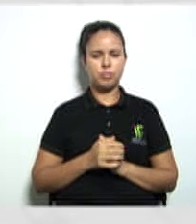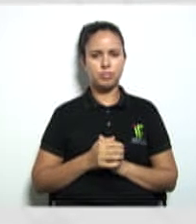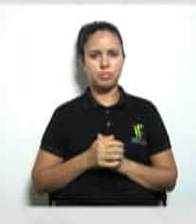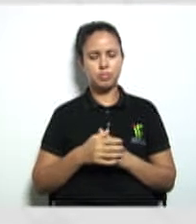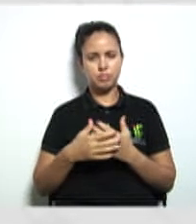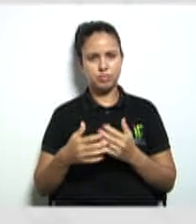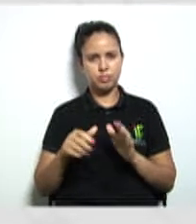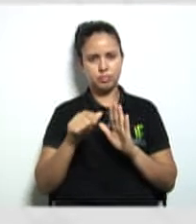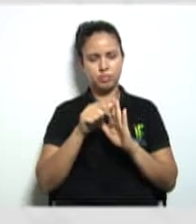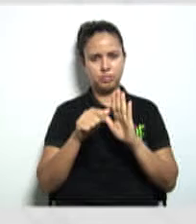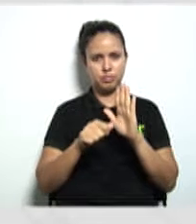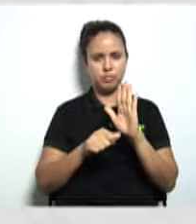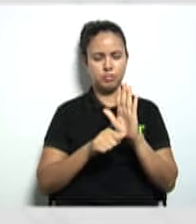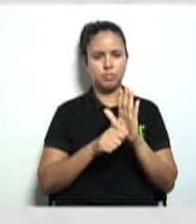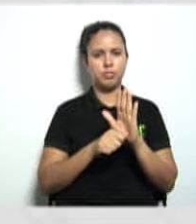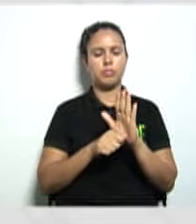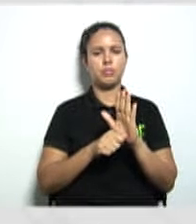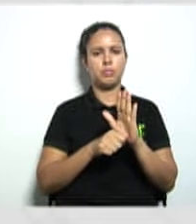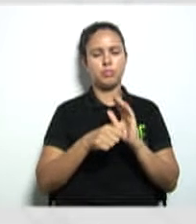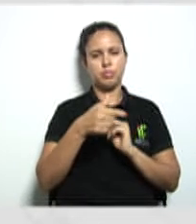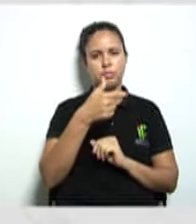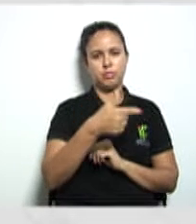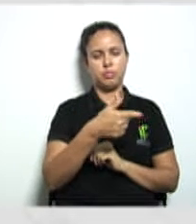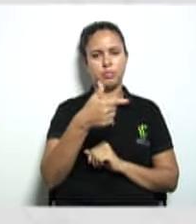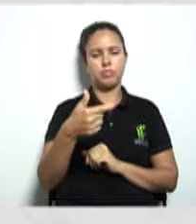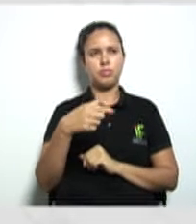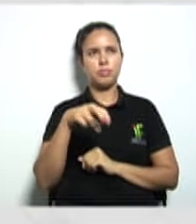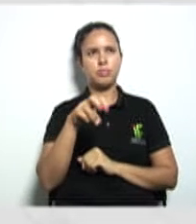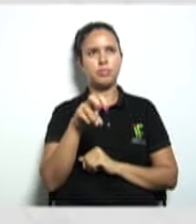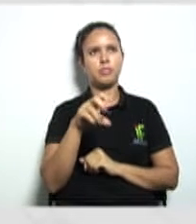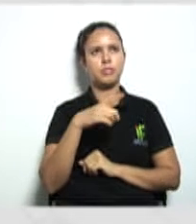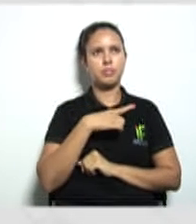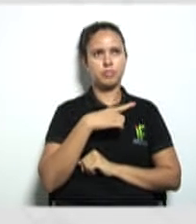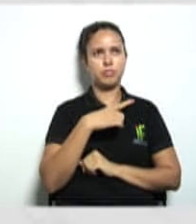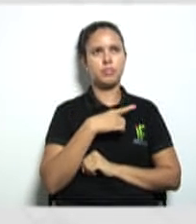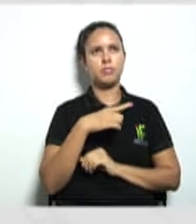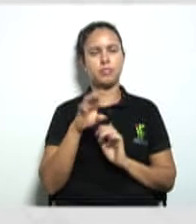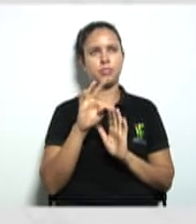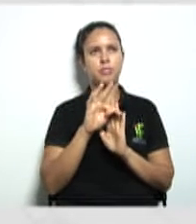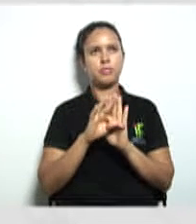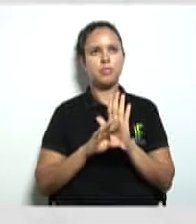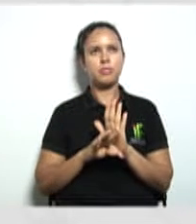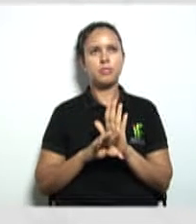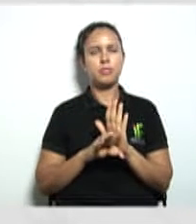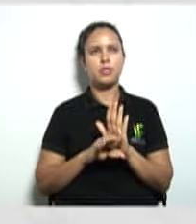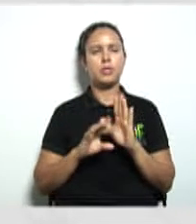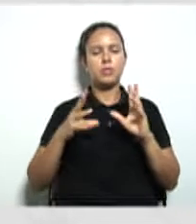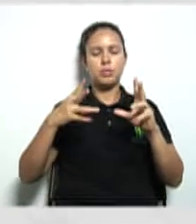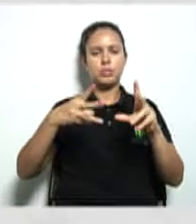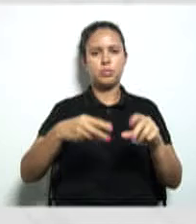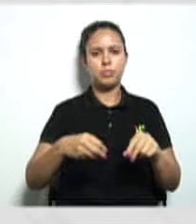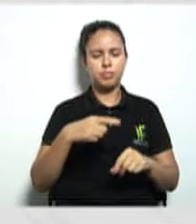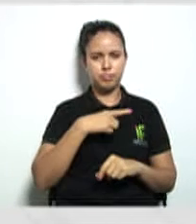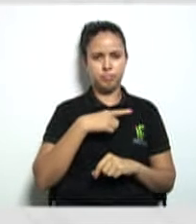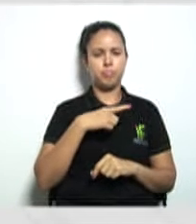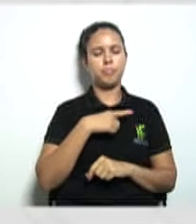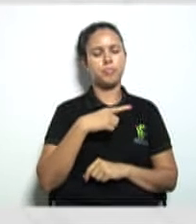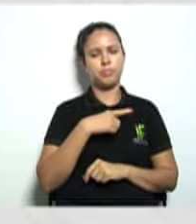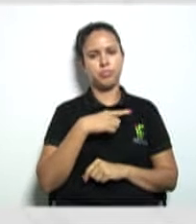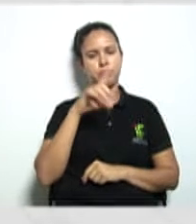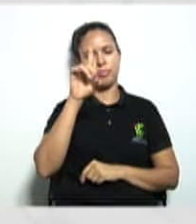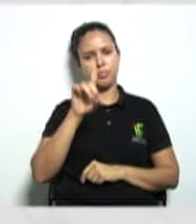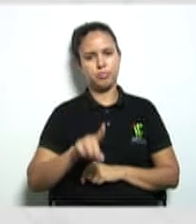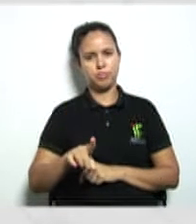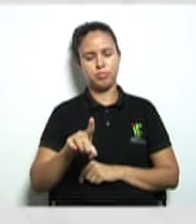artigo 225 da Constituição Federal traz a seguinte redação. Todos têm direito ao meio ambiente ecologicamente